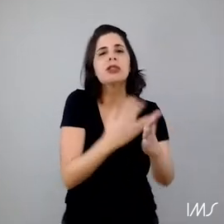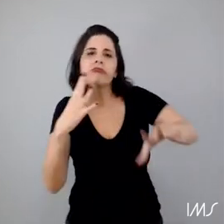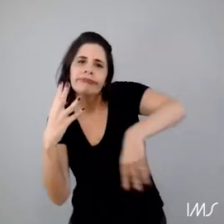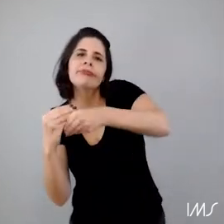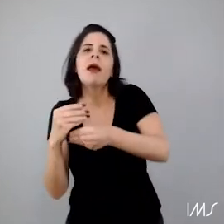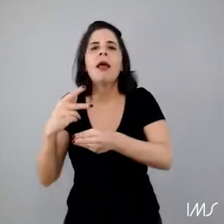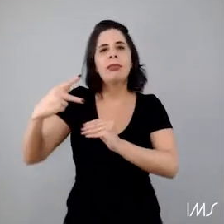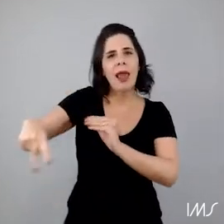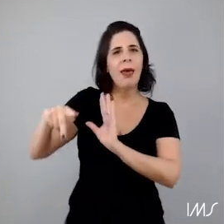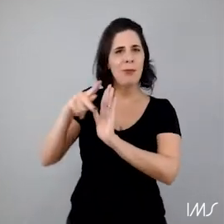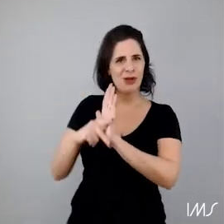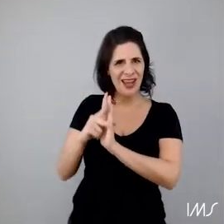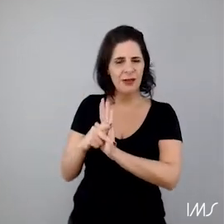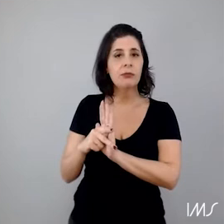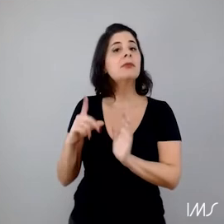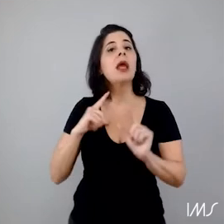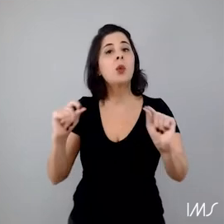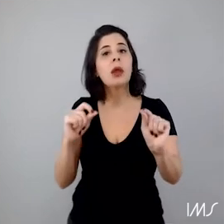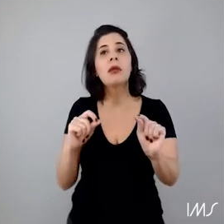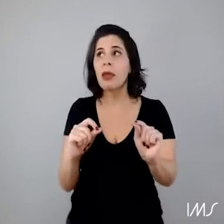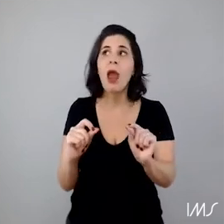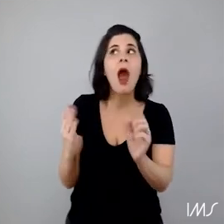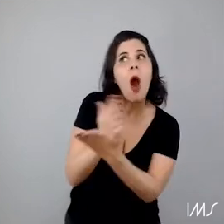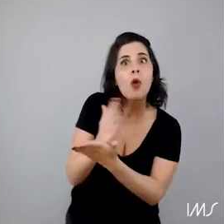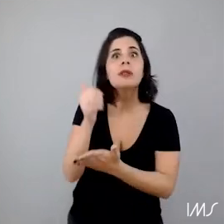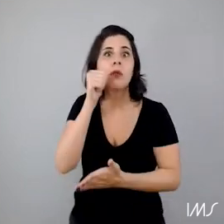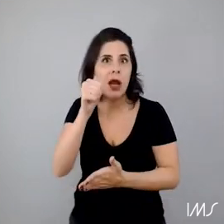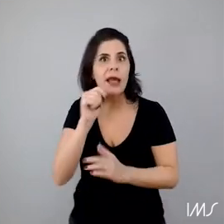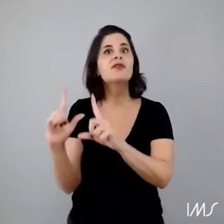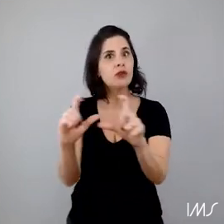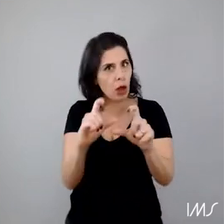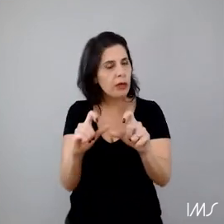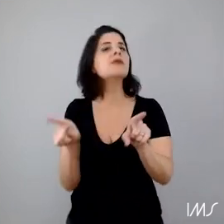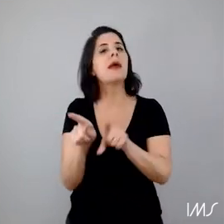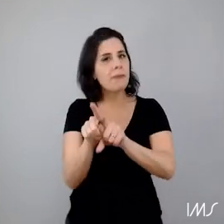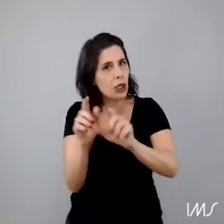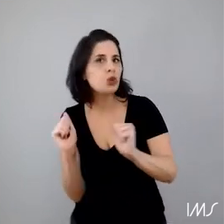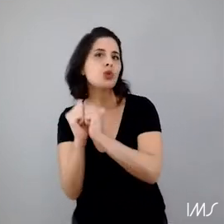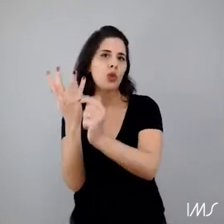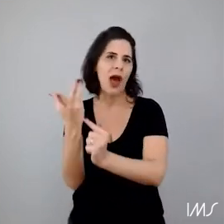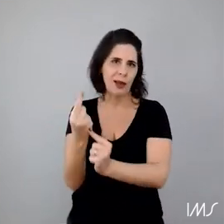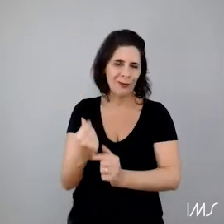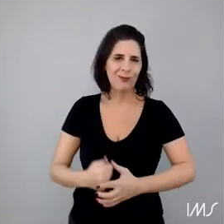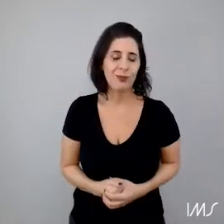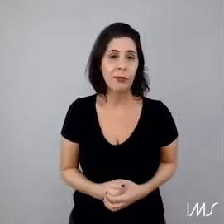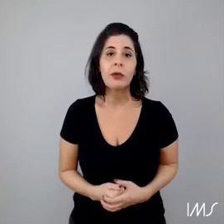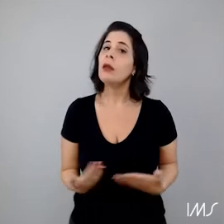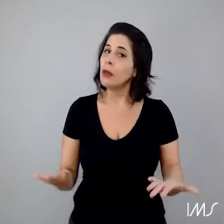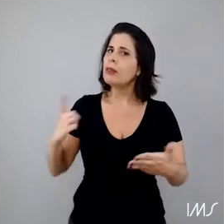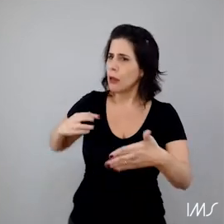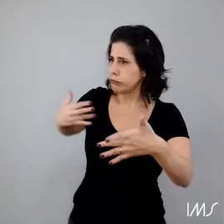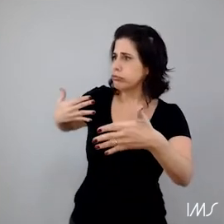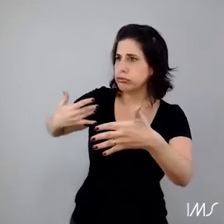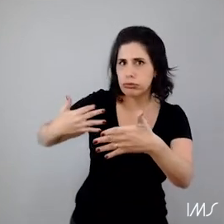projetos. Entre esses conjuntos também é um significativo número de mulheres fotógrafas. Mas essas revelações da trajetória